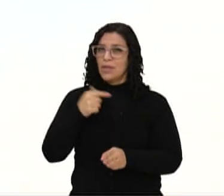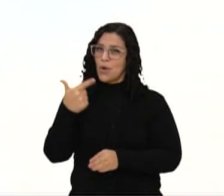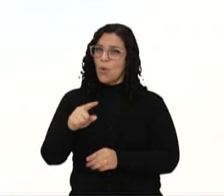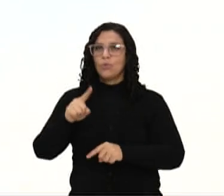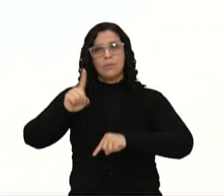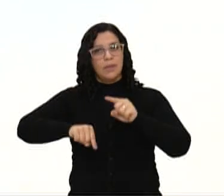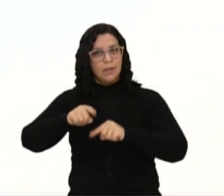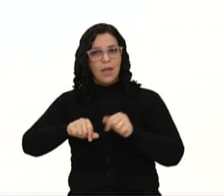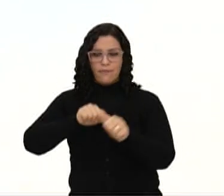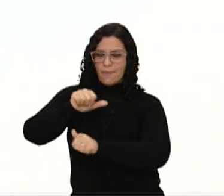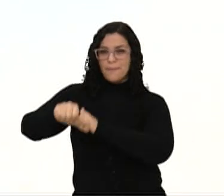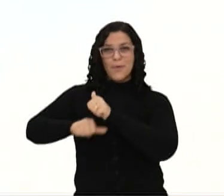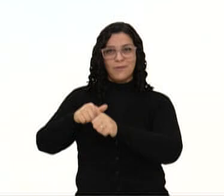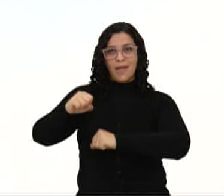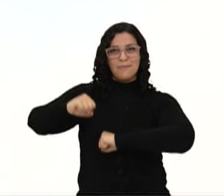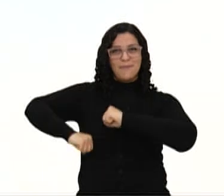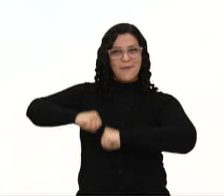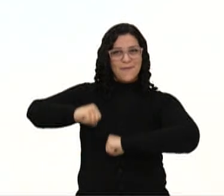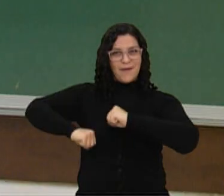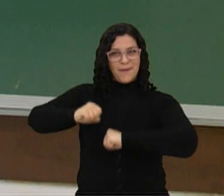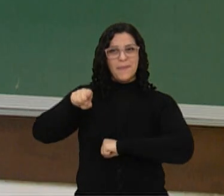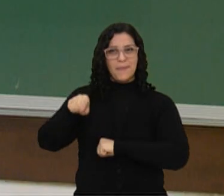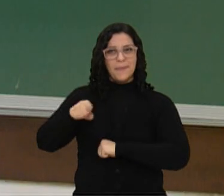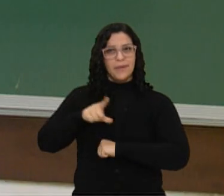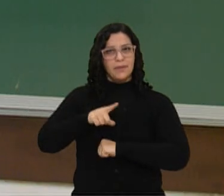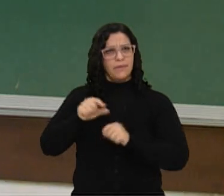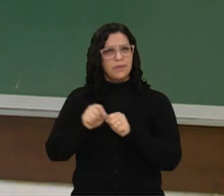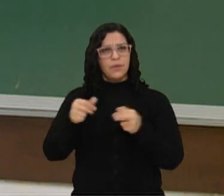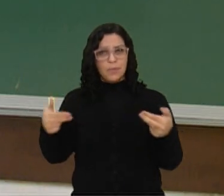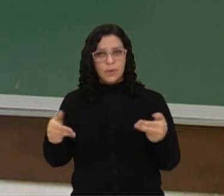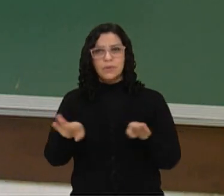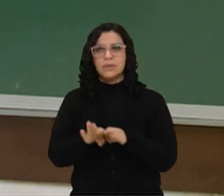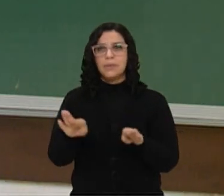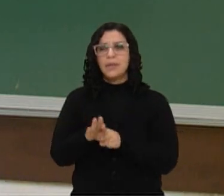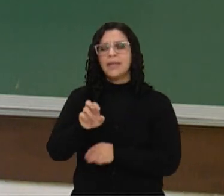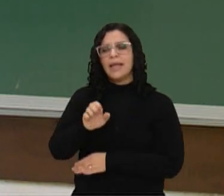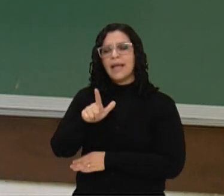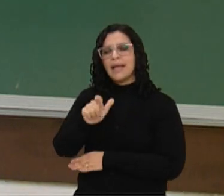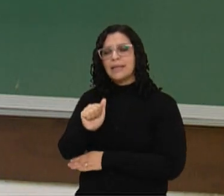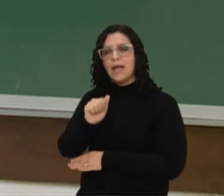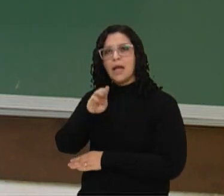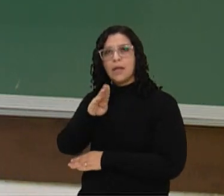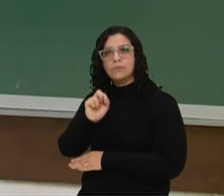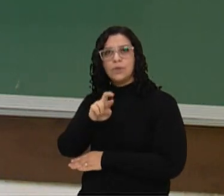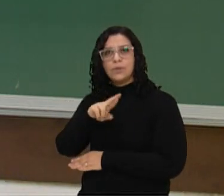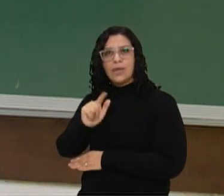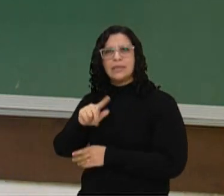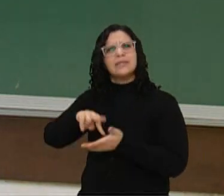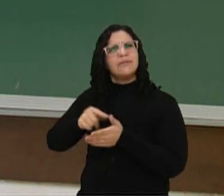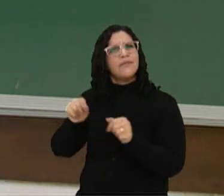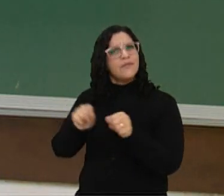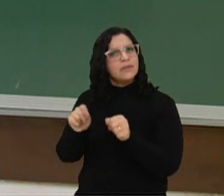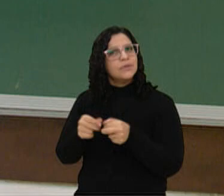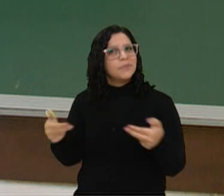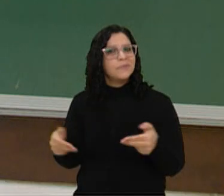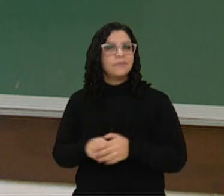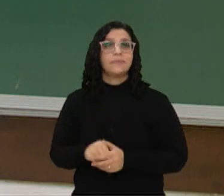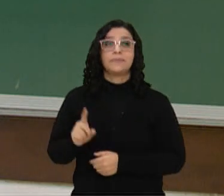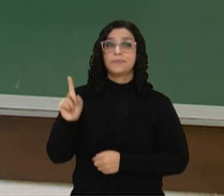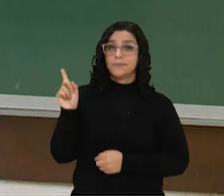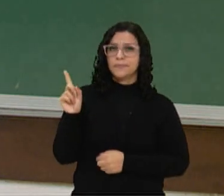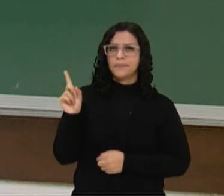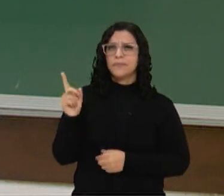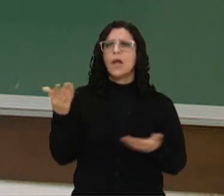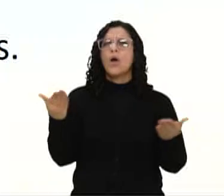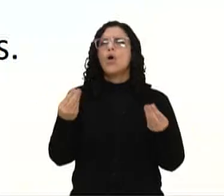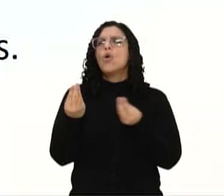outro produto. Então ele está fabricando algo ali, está elaborando alguma coisa, certo? E aí,